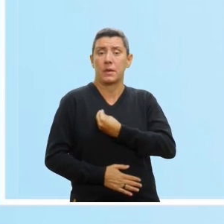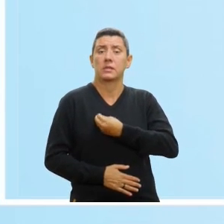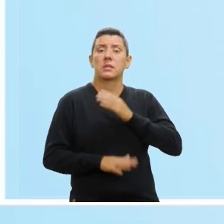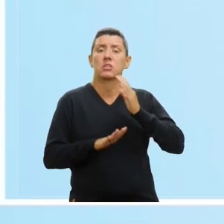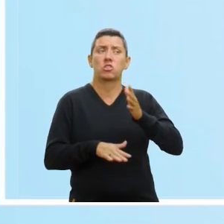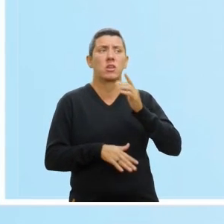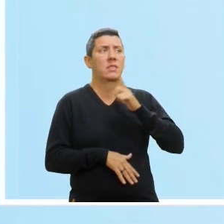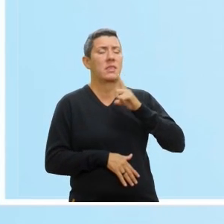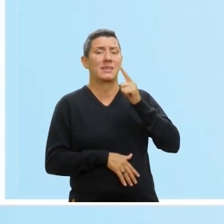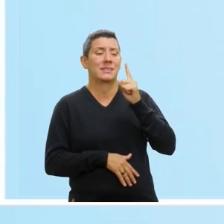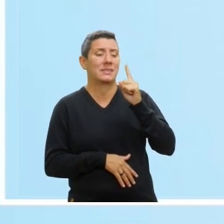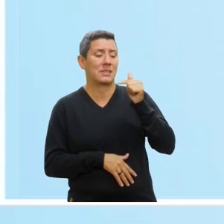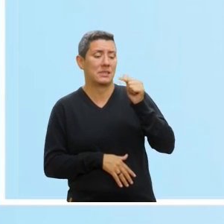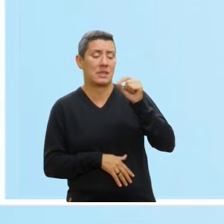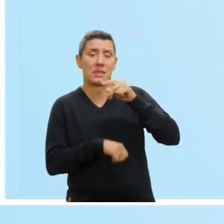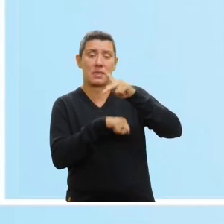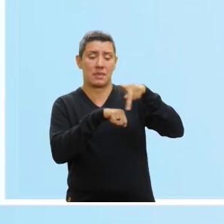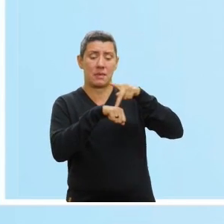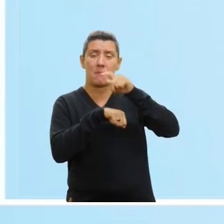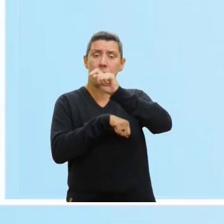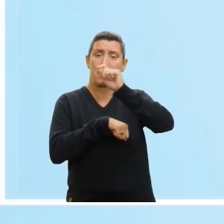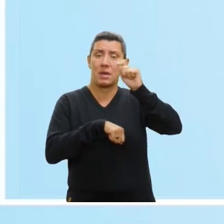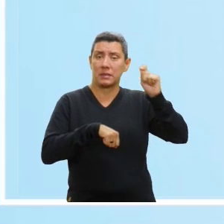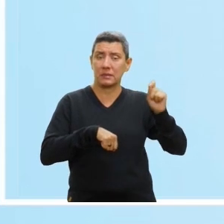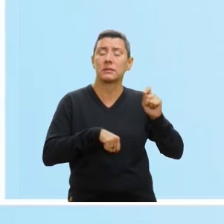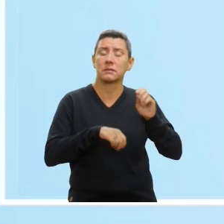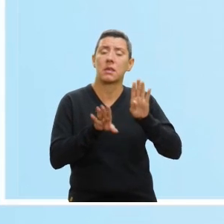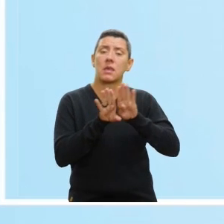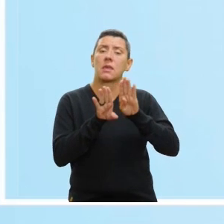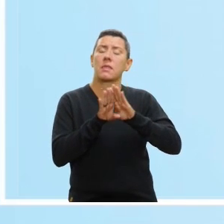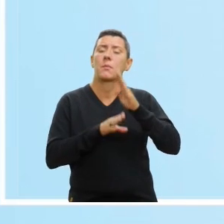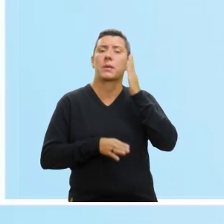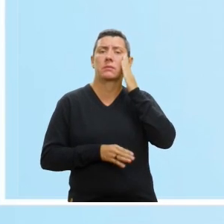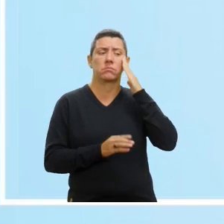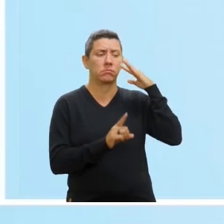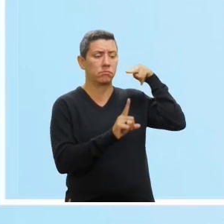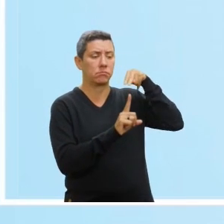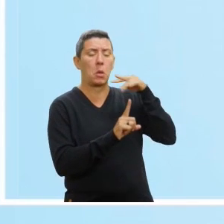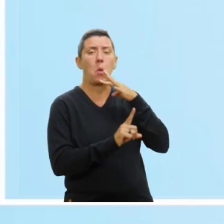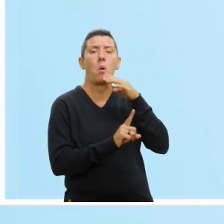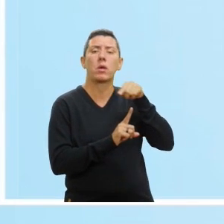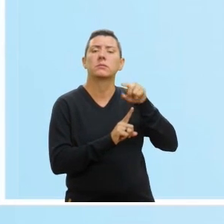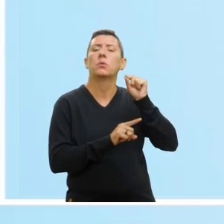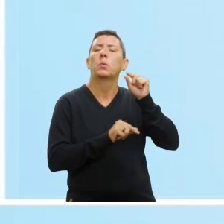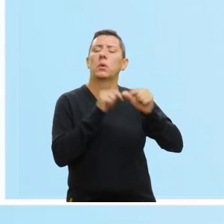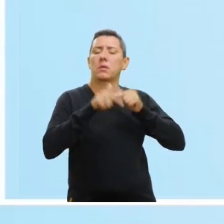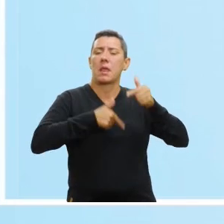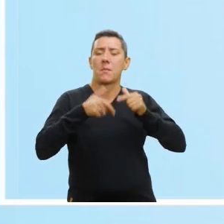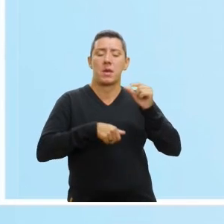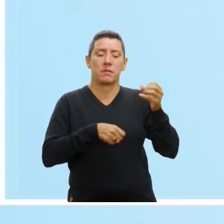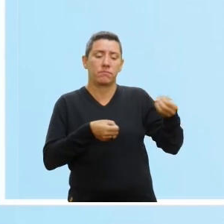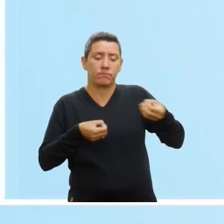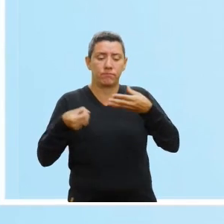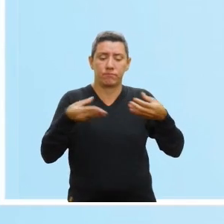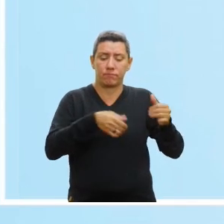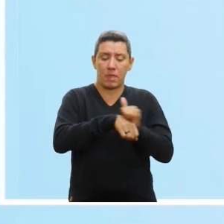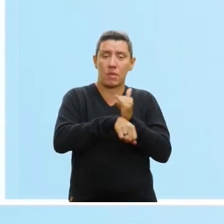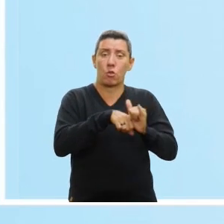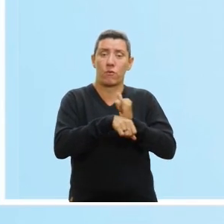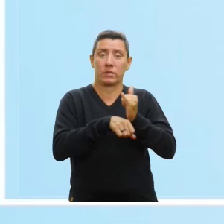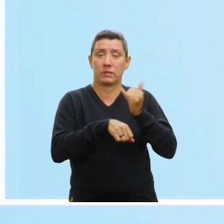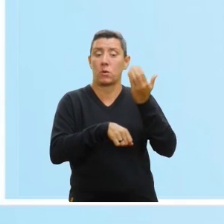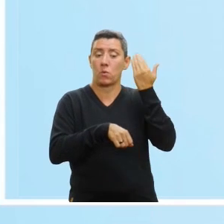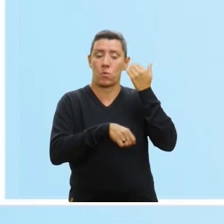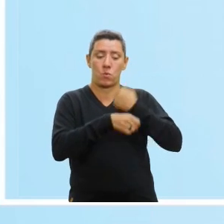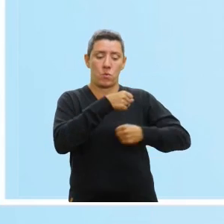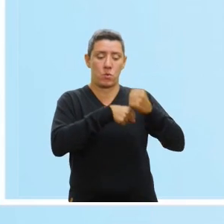170 países e ela é considerada uma das empresas mais inovadoras aí de 2020. E quais